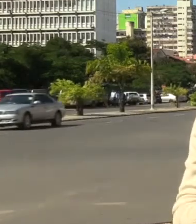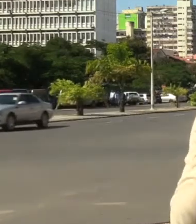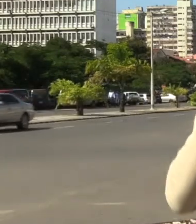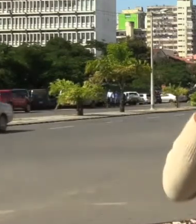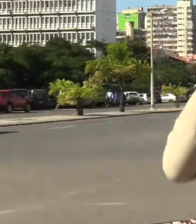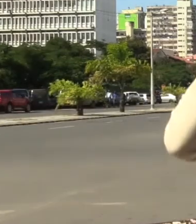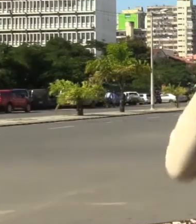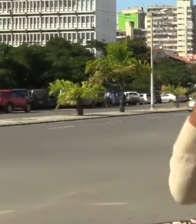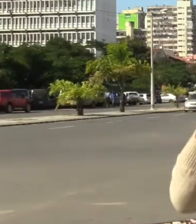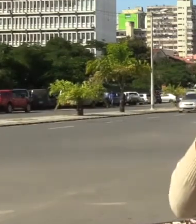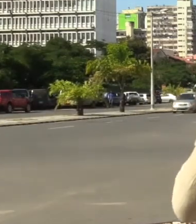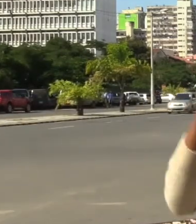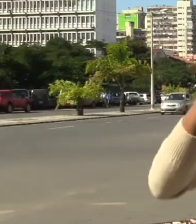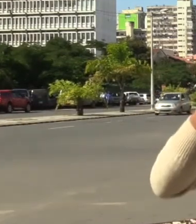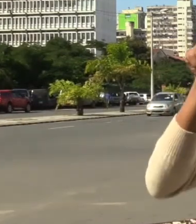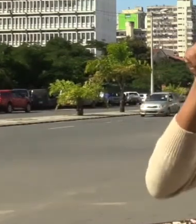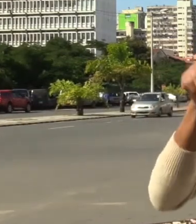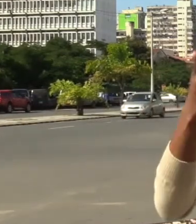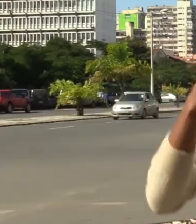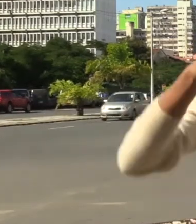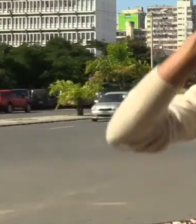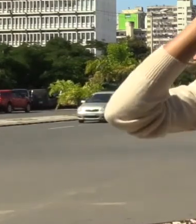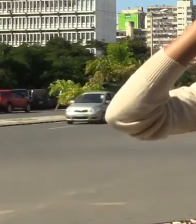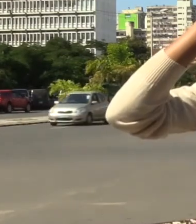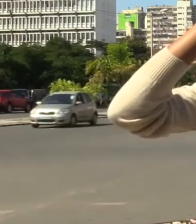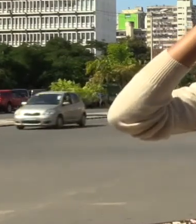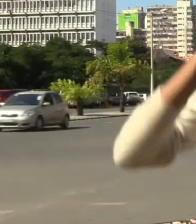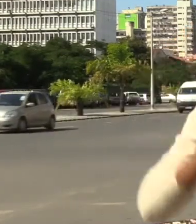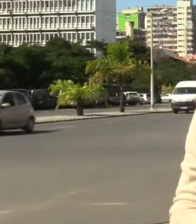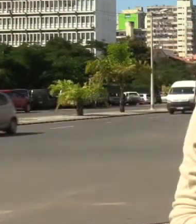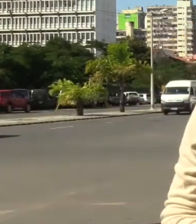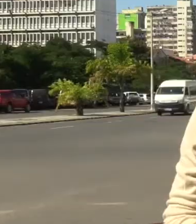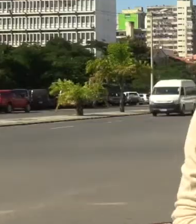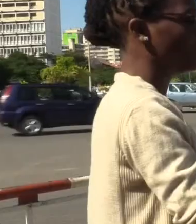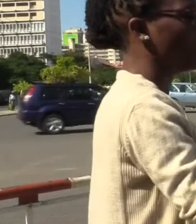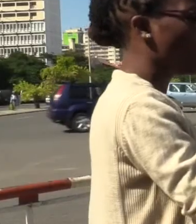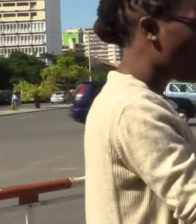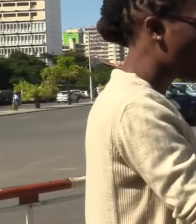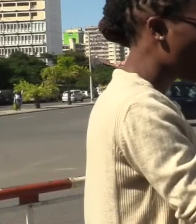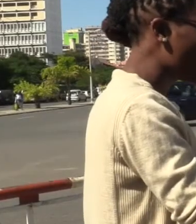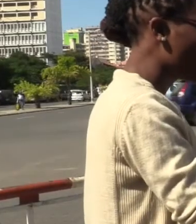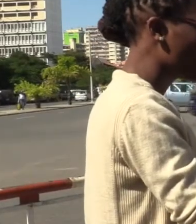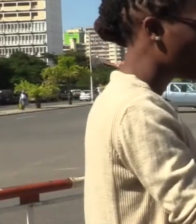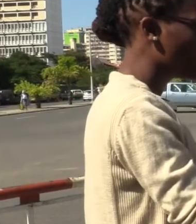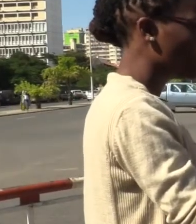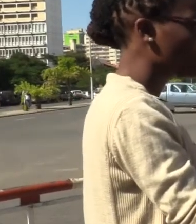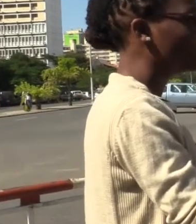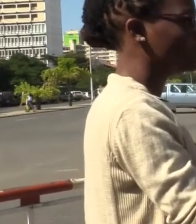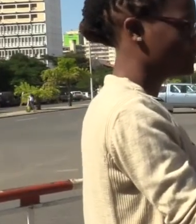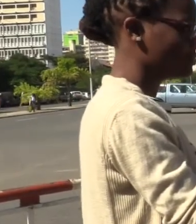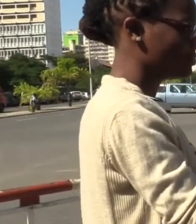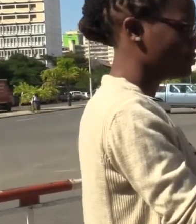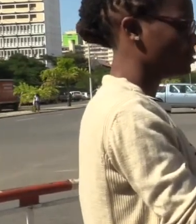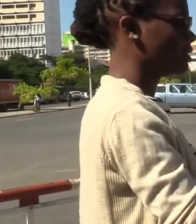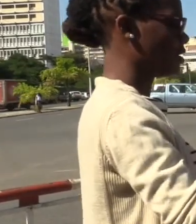de Sinais. Conheça os sinais de algumas doenças frequentes. Tuberculose.